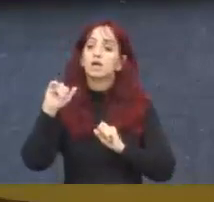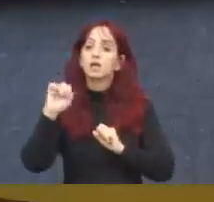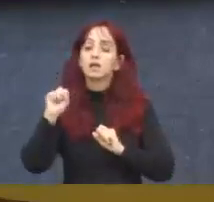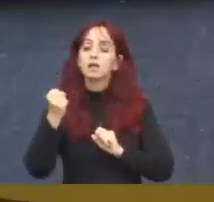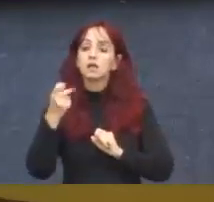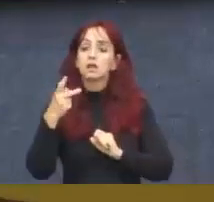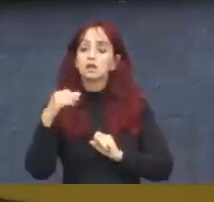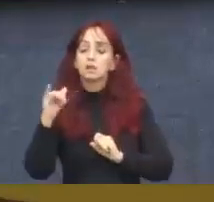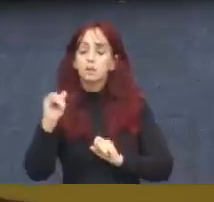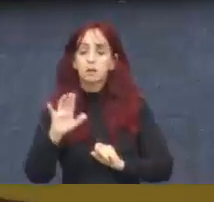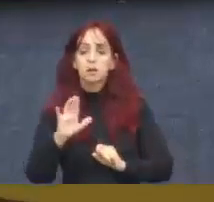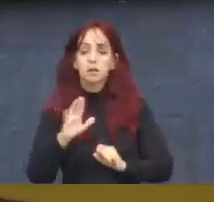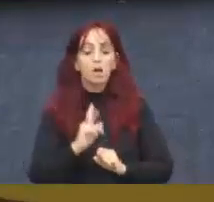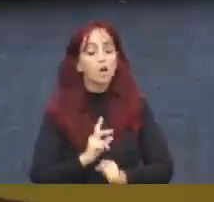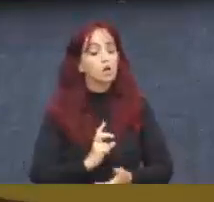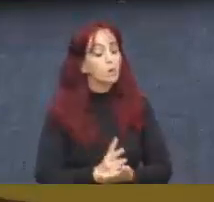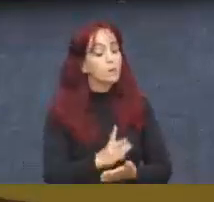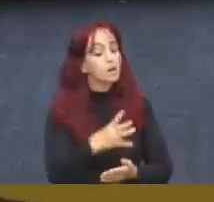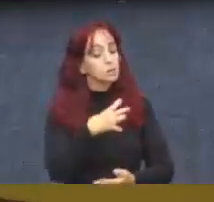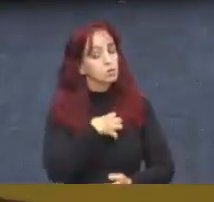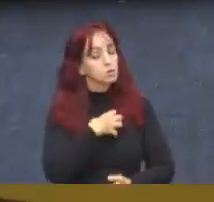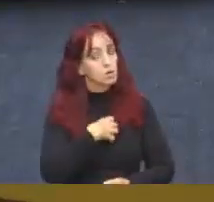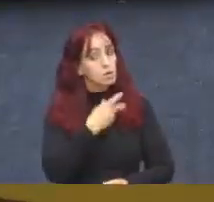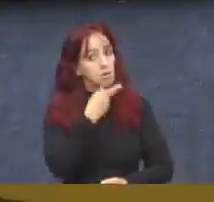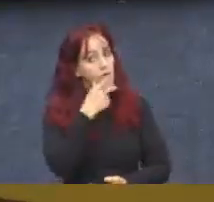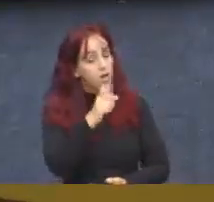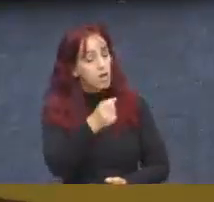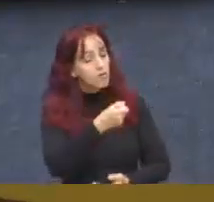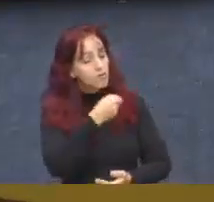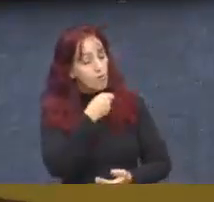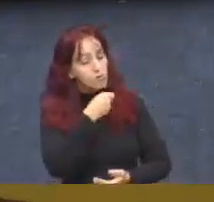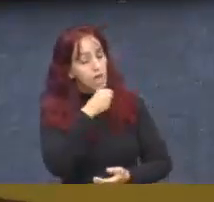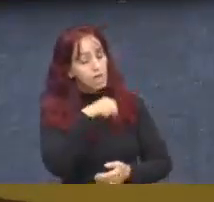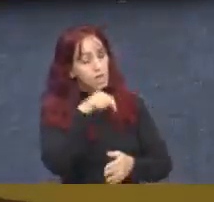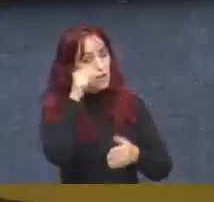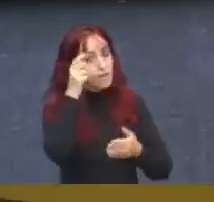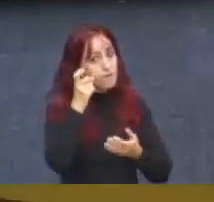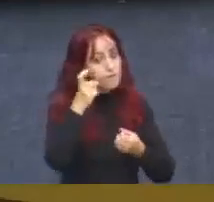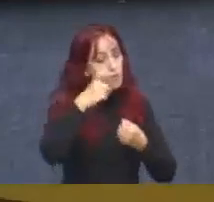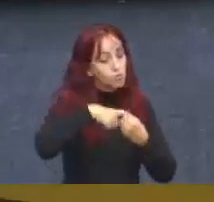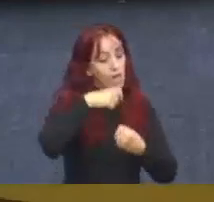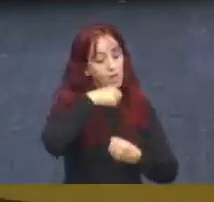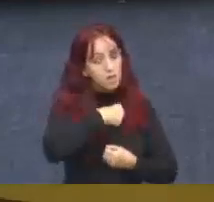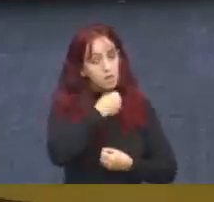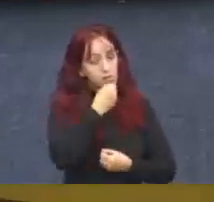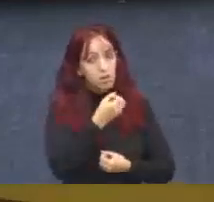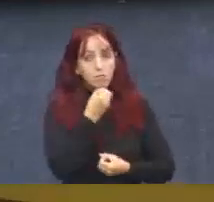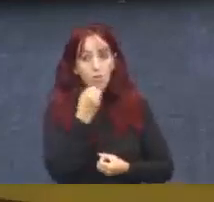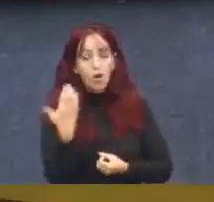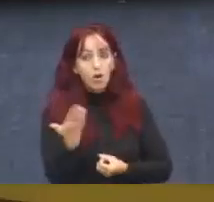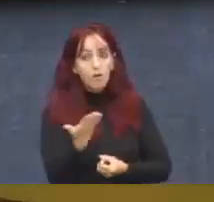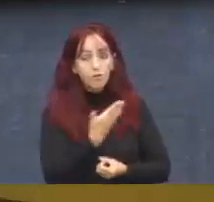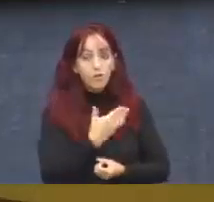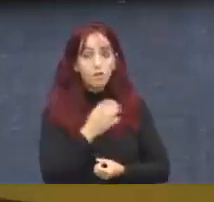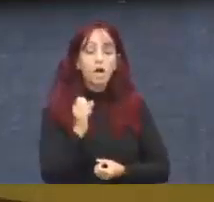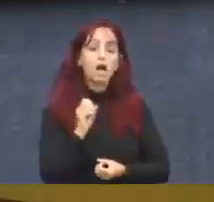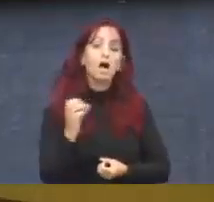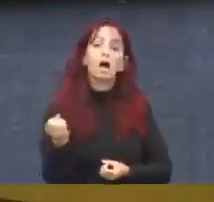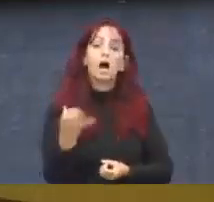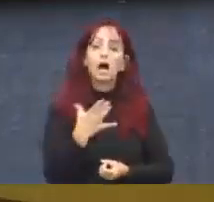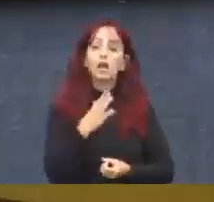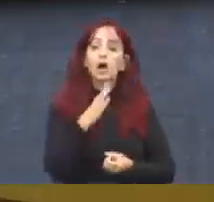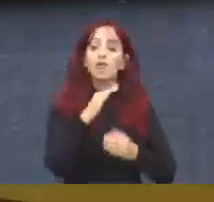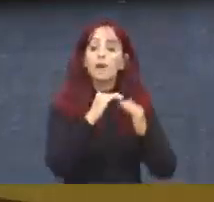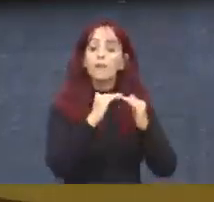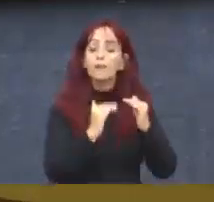jeito que eu falei que eu ia voltar nesse microfone para dar boas-vindas à nova base de governo nessa casa, eu